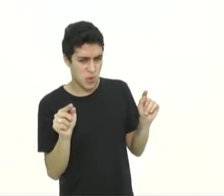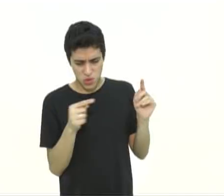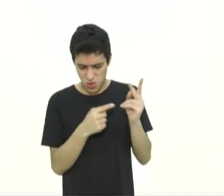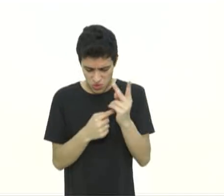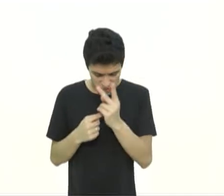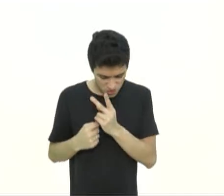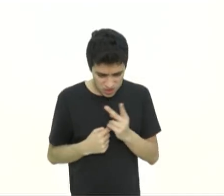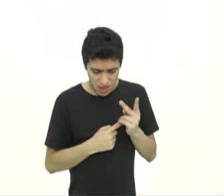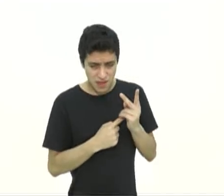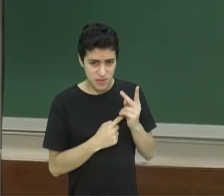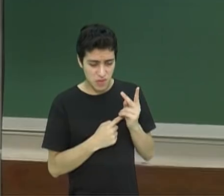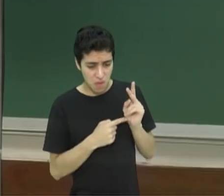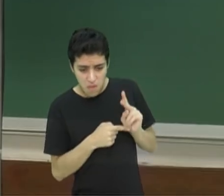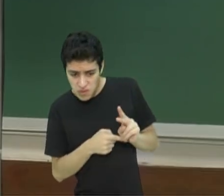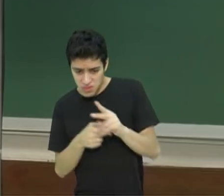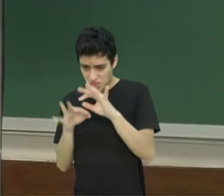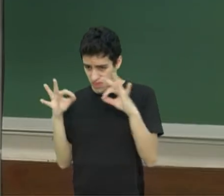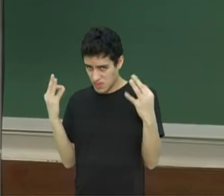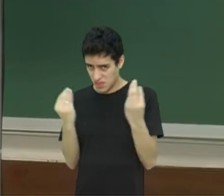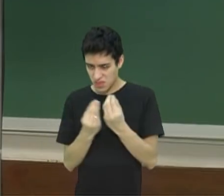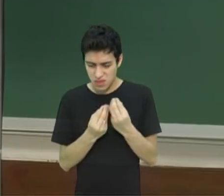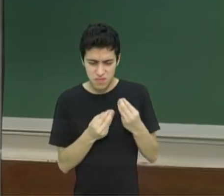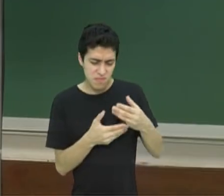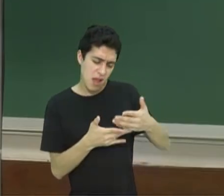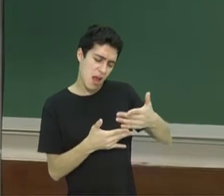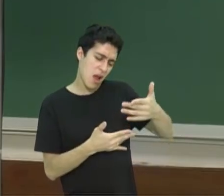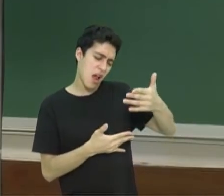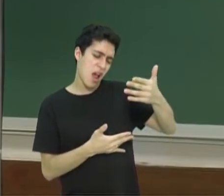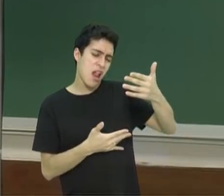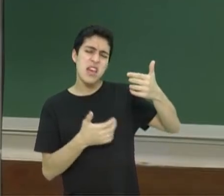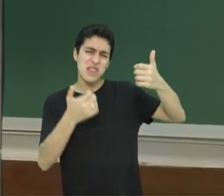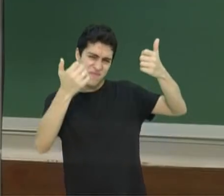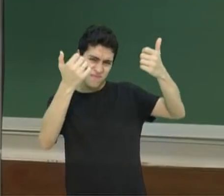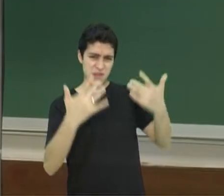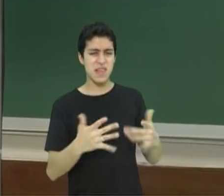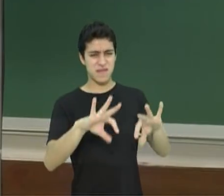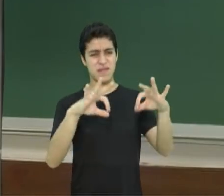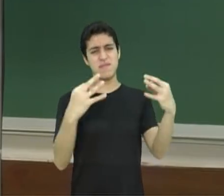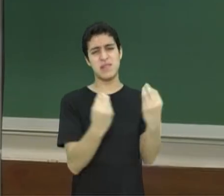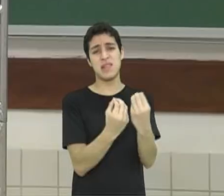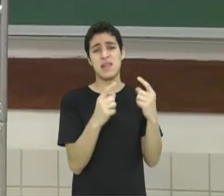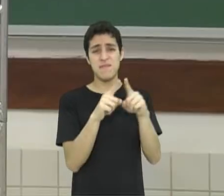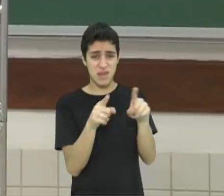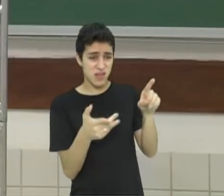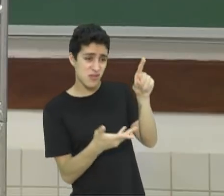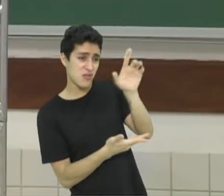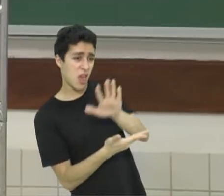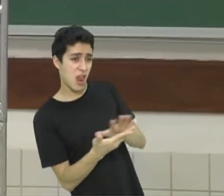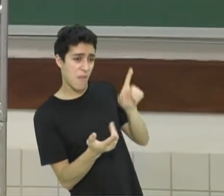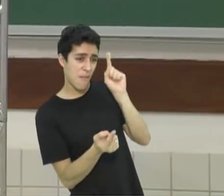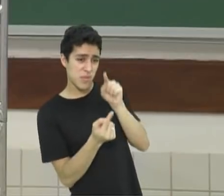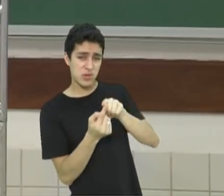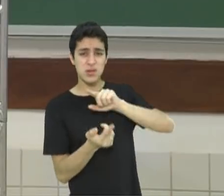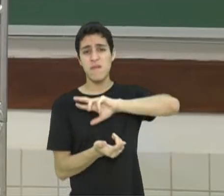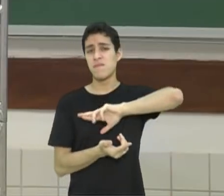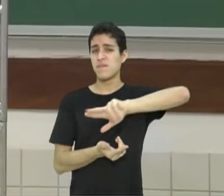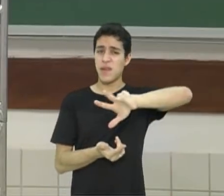a família, o texto lá pelas tantas até fala da família, mas esse era o objetivo geral? Não, não era o objetivo geral do